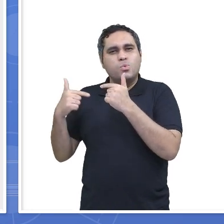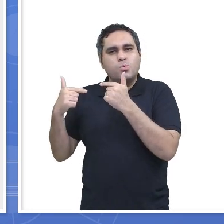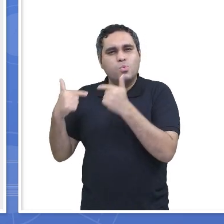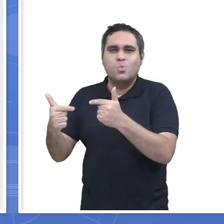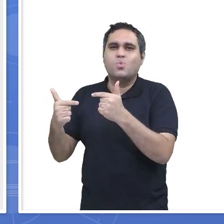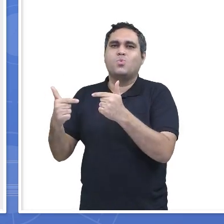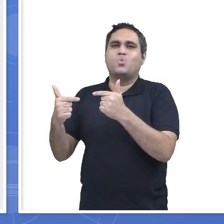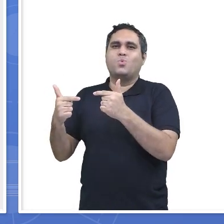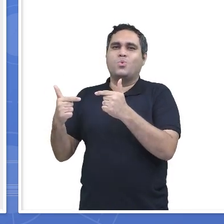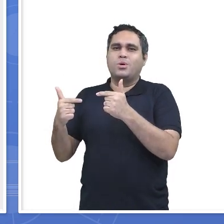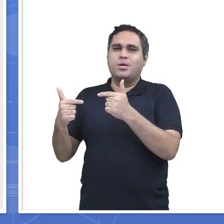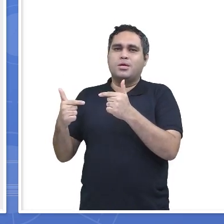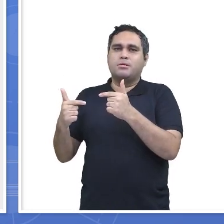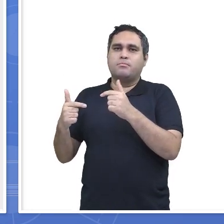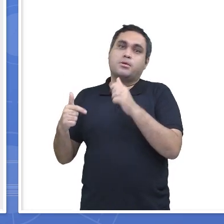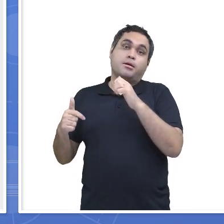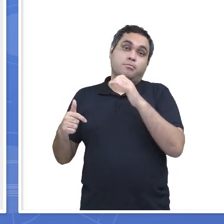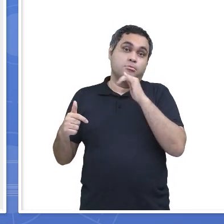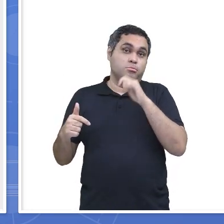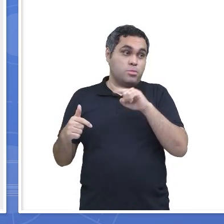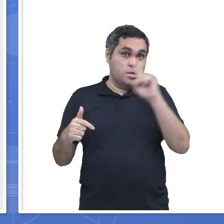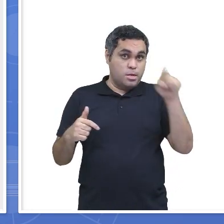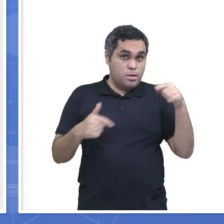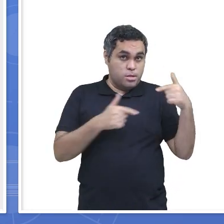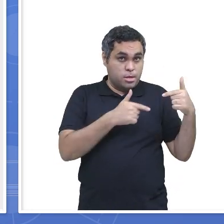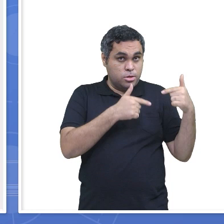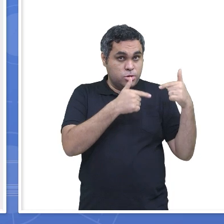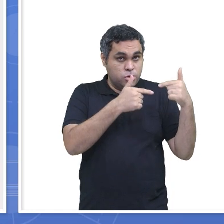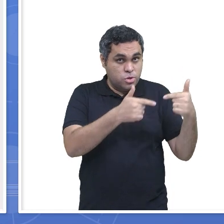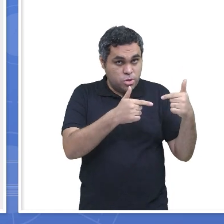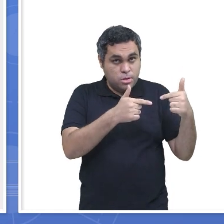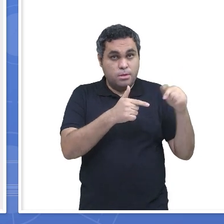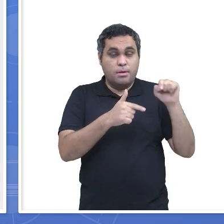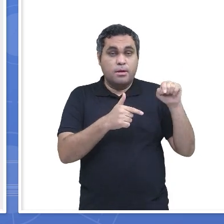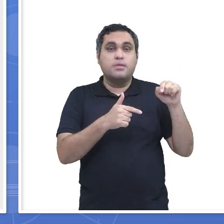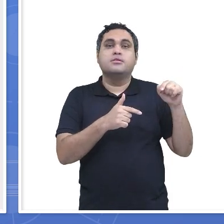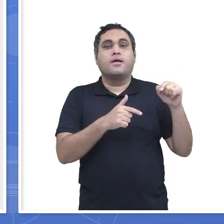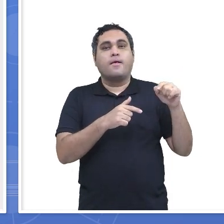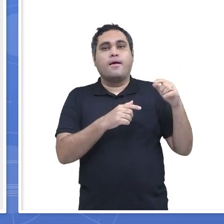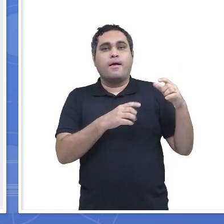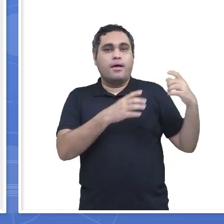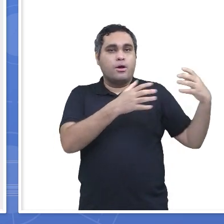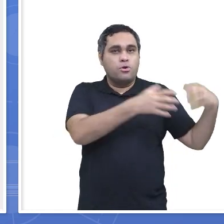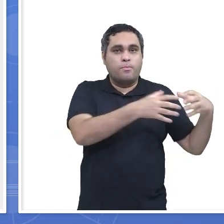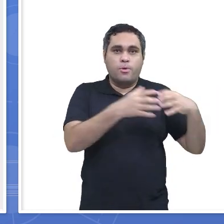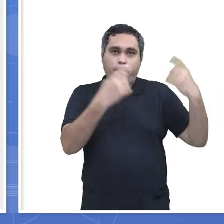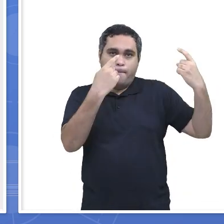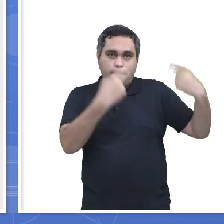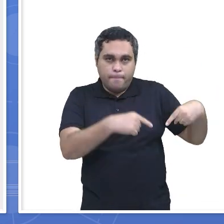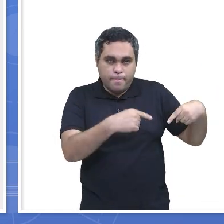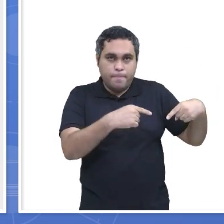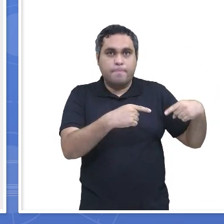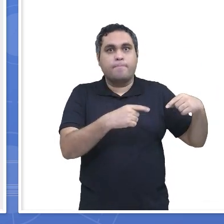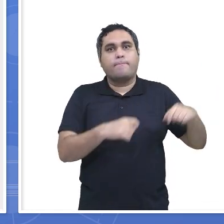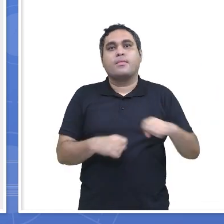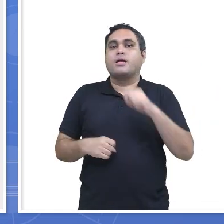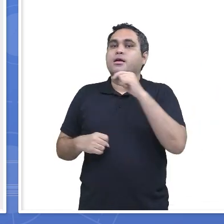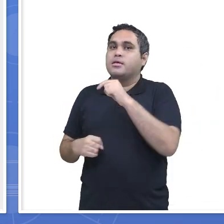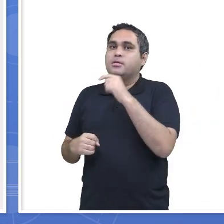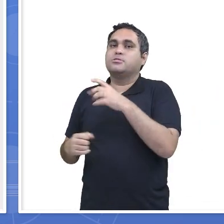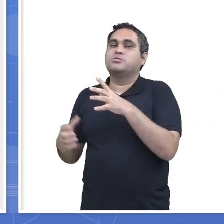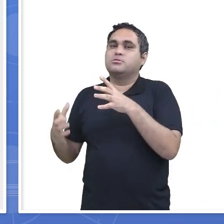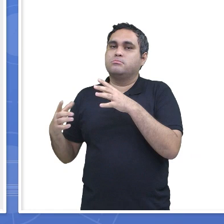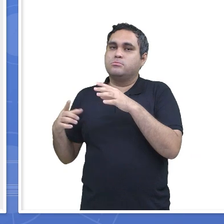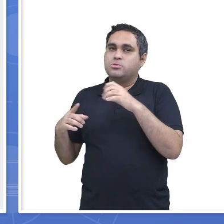Os primeiros movimentos tradicionais, eles vão se caracterizar pela luta de classe. Já os movimentos chamados novos